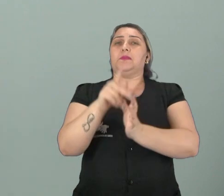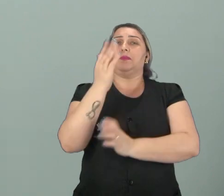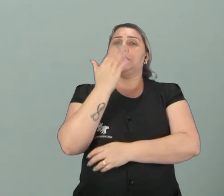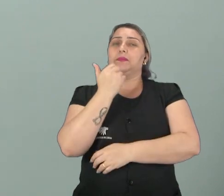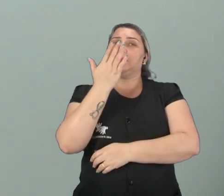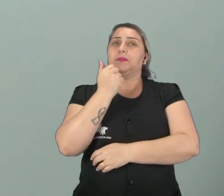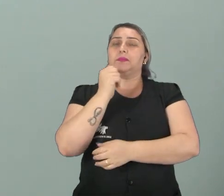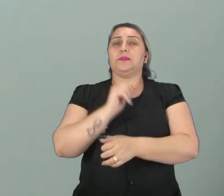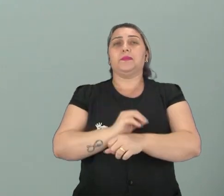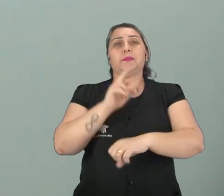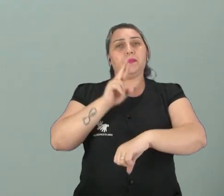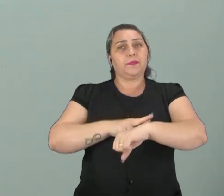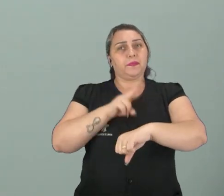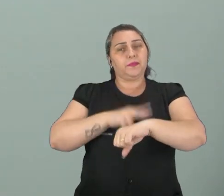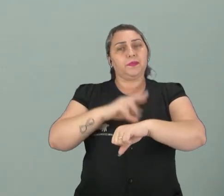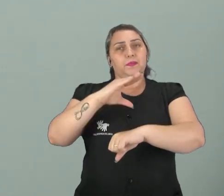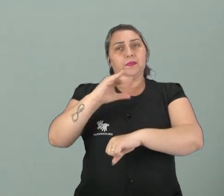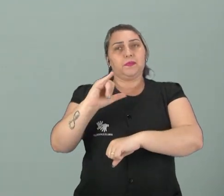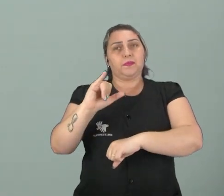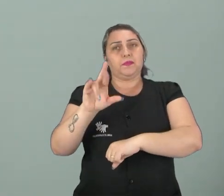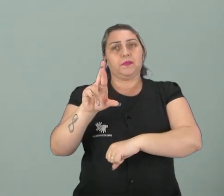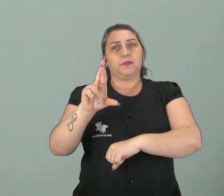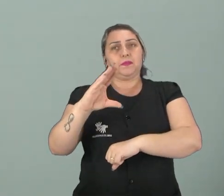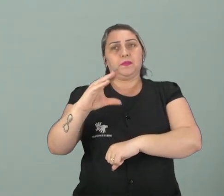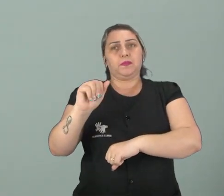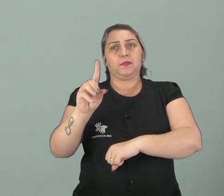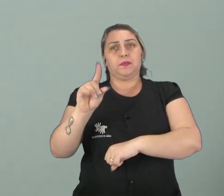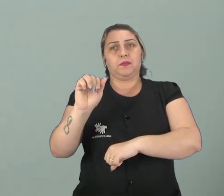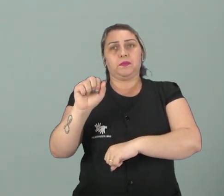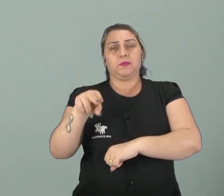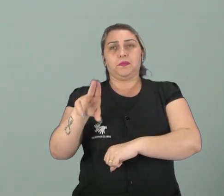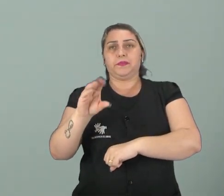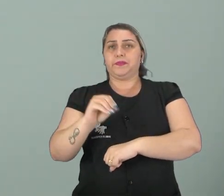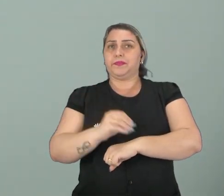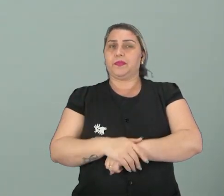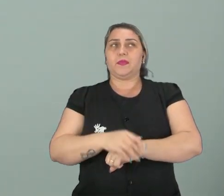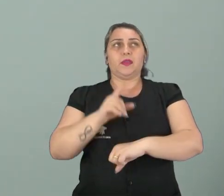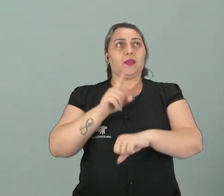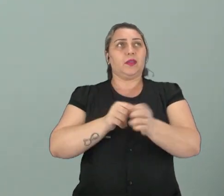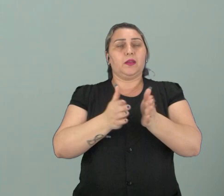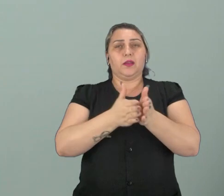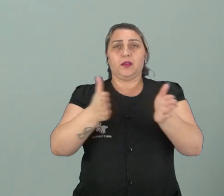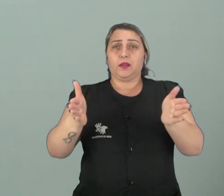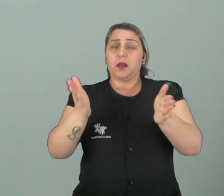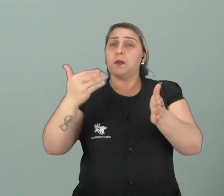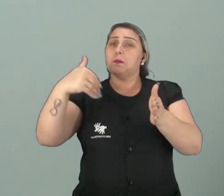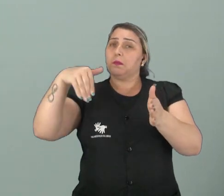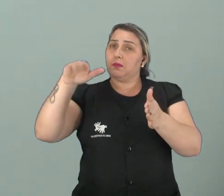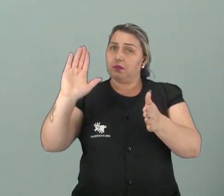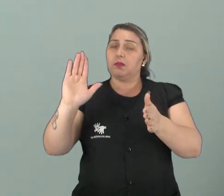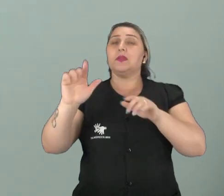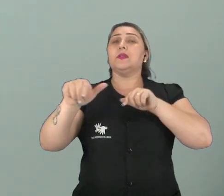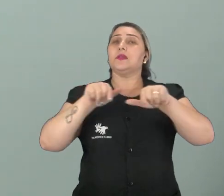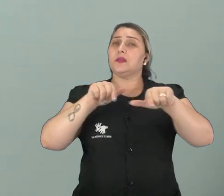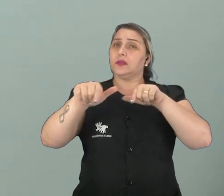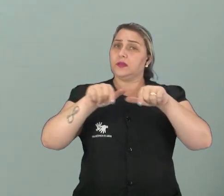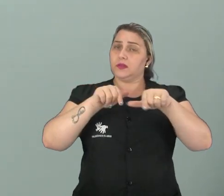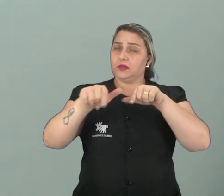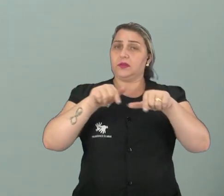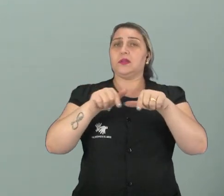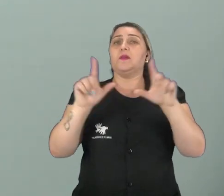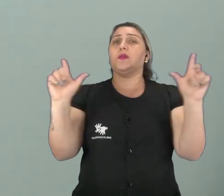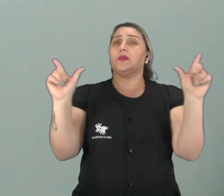alimento. Então, o ritmo circadiano em plantas também existe, elas também vão ter um período de maior atividade, um período que as atividades vão